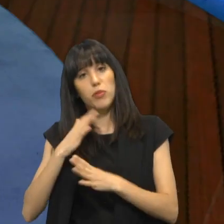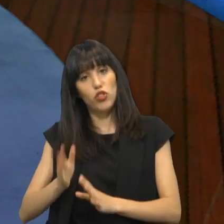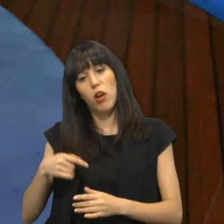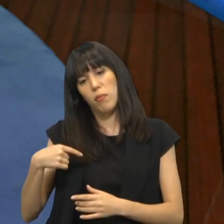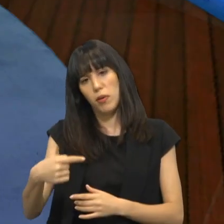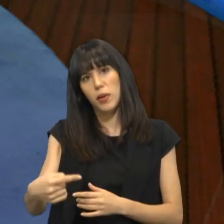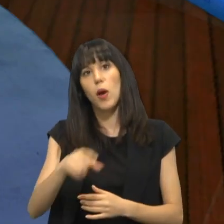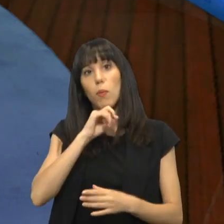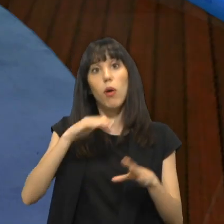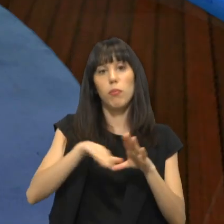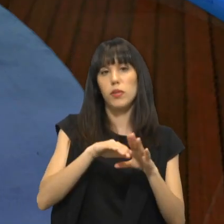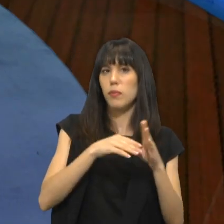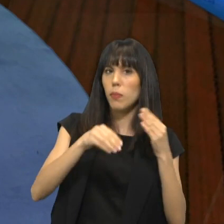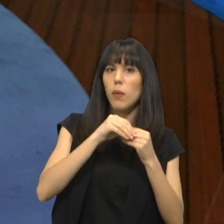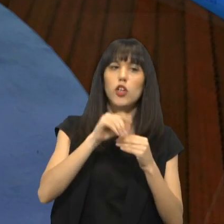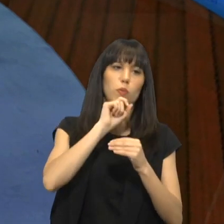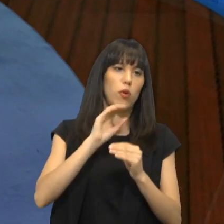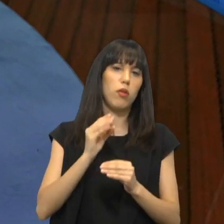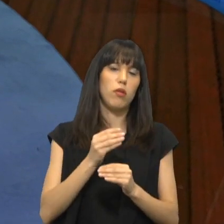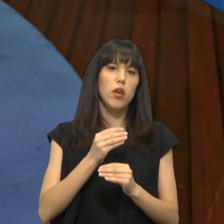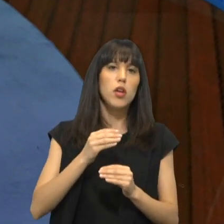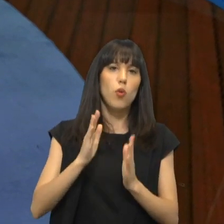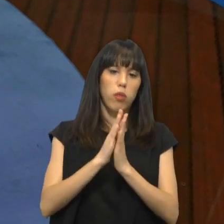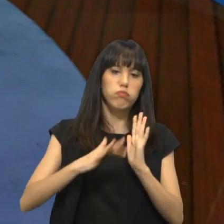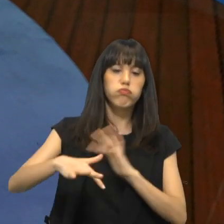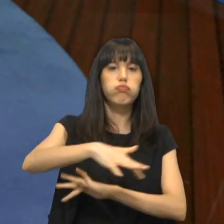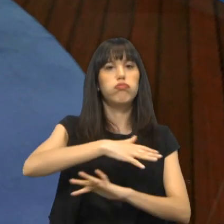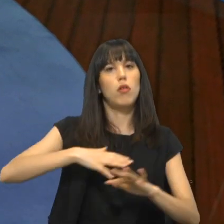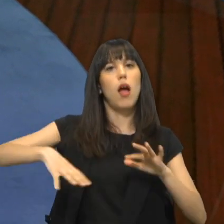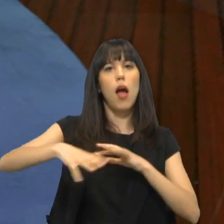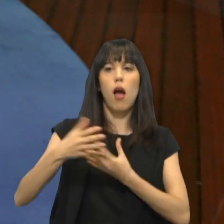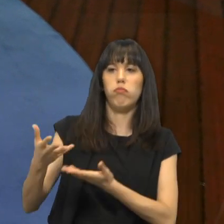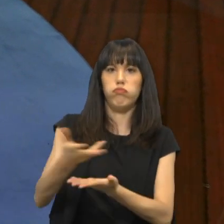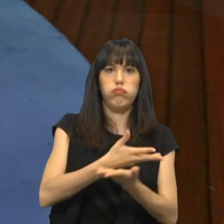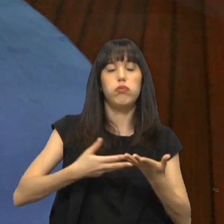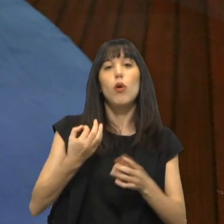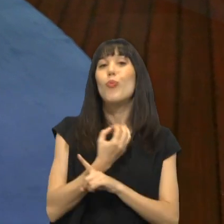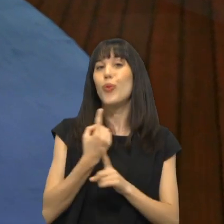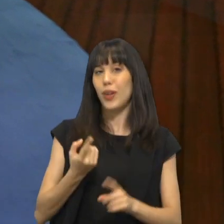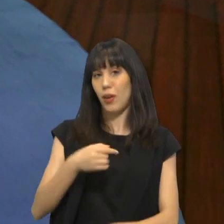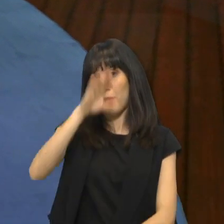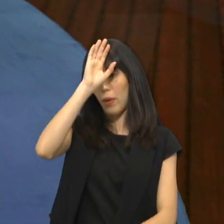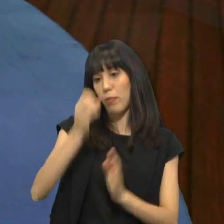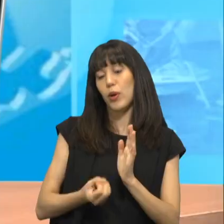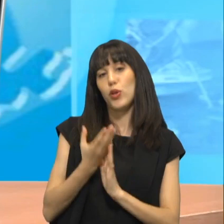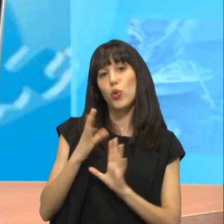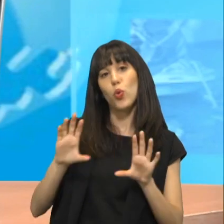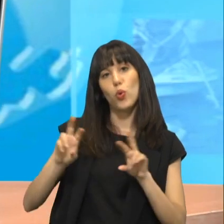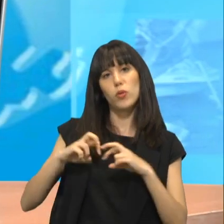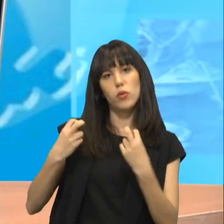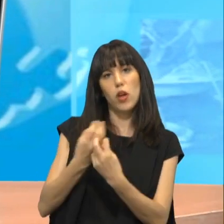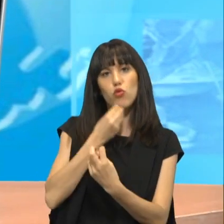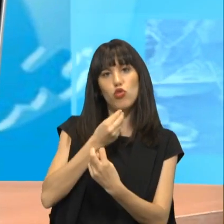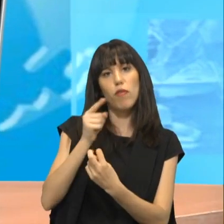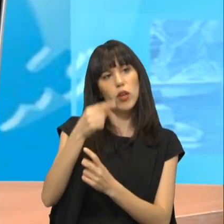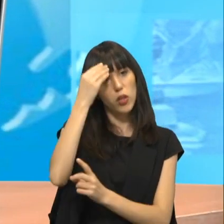portanto, na vida da Igreja a nível dos conselhos pastorais, a nível dos conselhos diocesanos. O Papa criou um conselho de jovens que o aconselha em determinadas matérias. Porque é